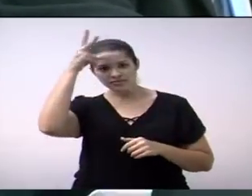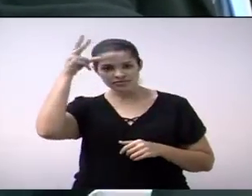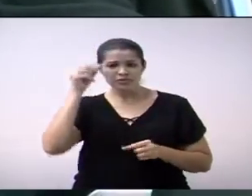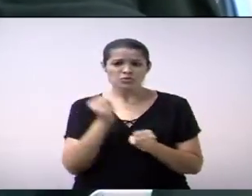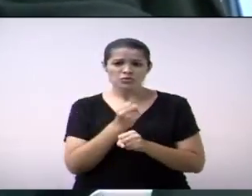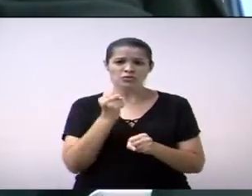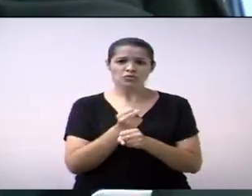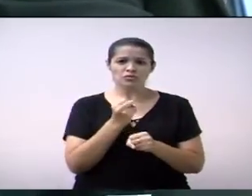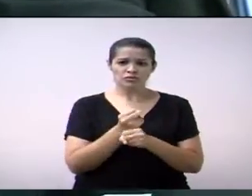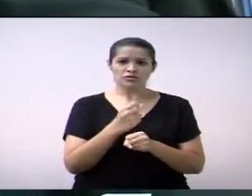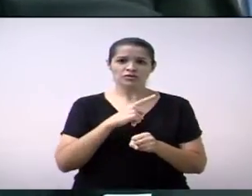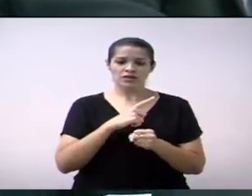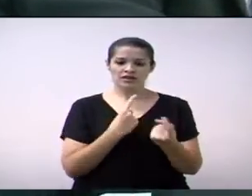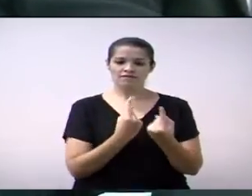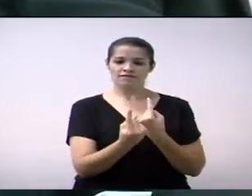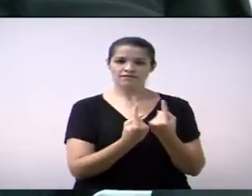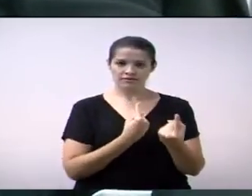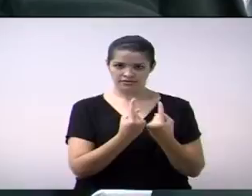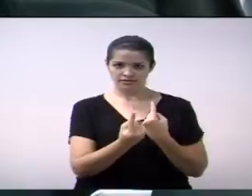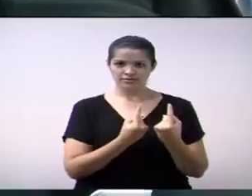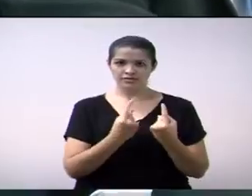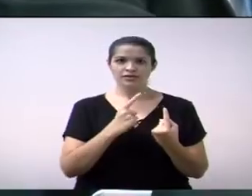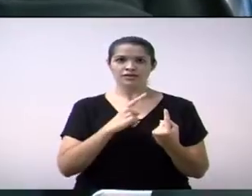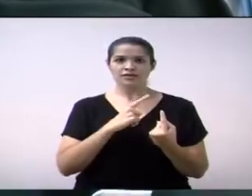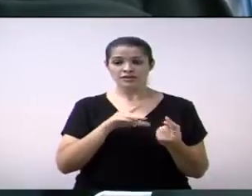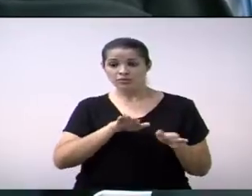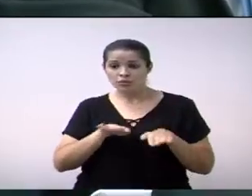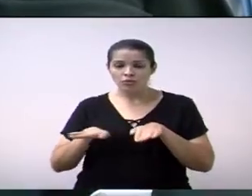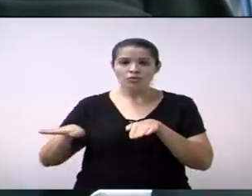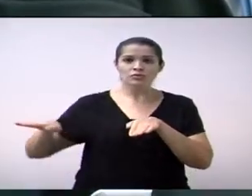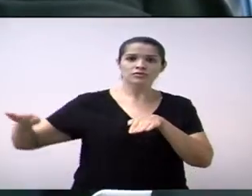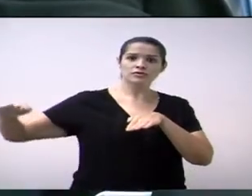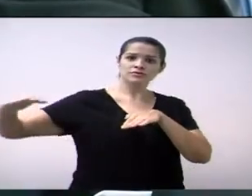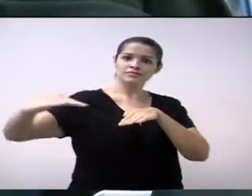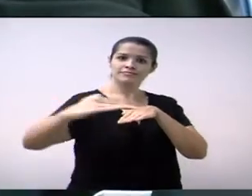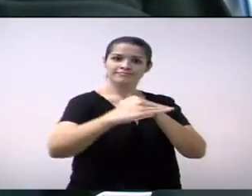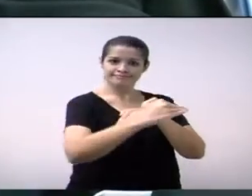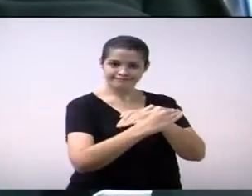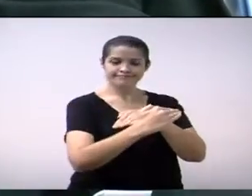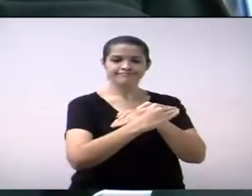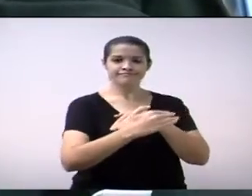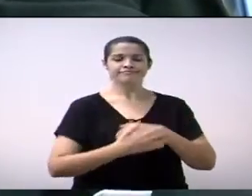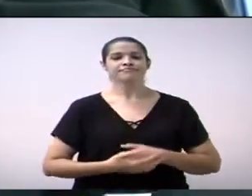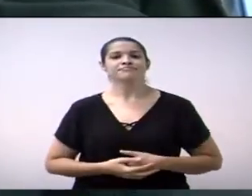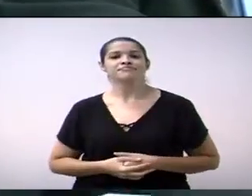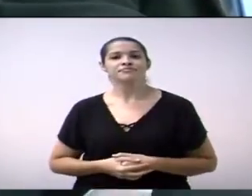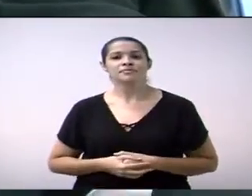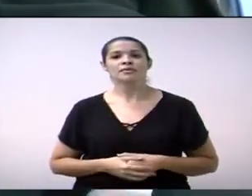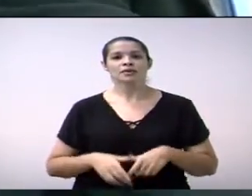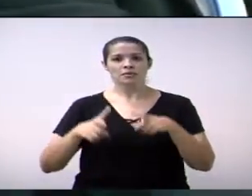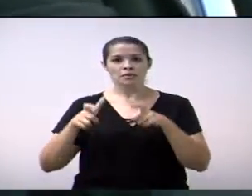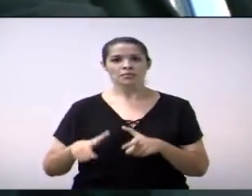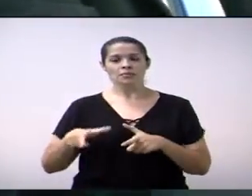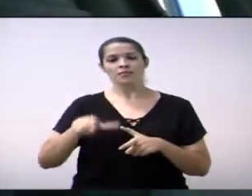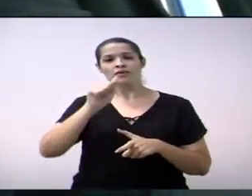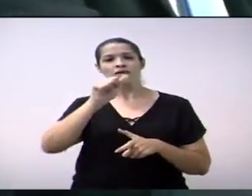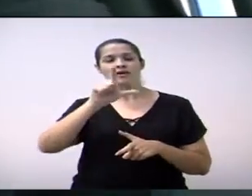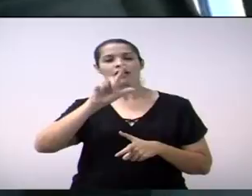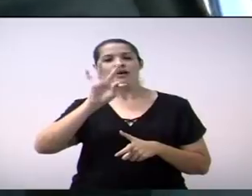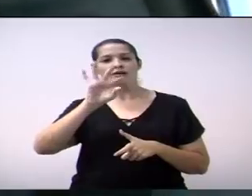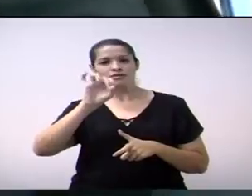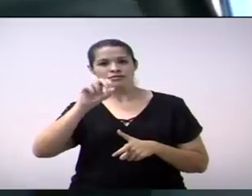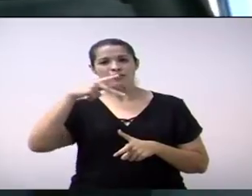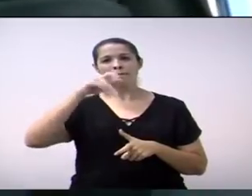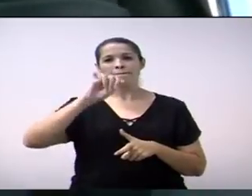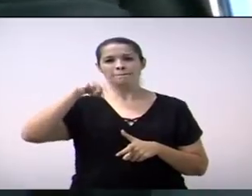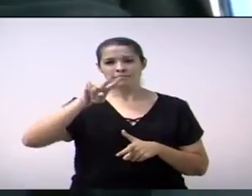no entroncamento das avenidas Engenheiro Roberto Mange, João Aranha e José Padovani, bairro Alto dos Pinheiros. De